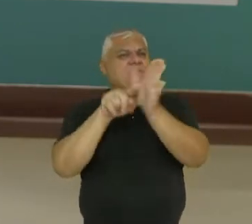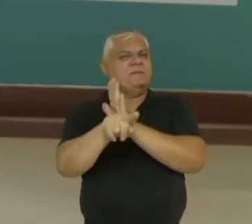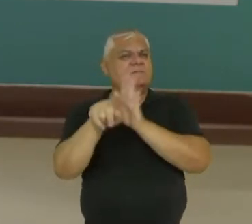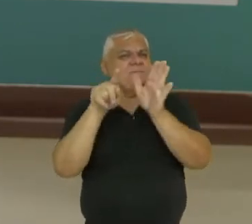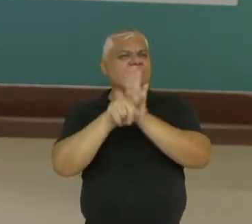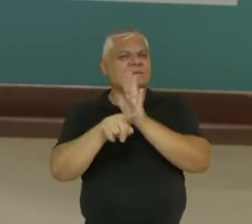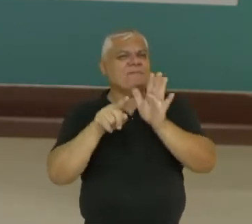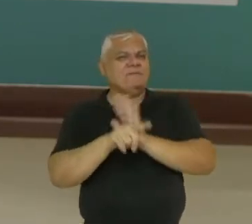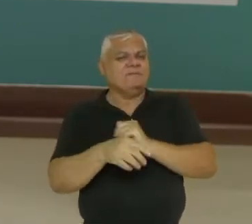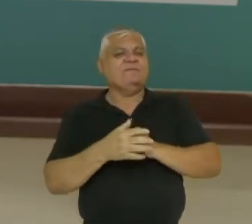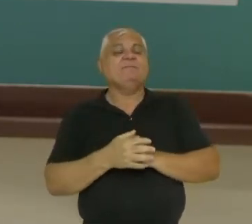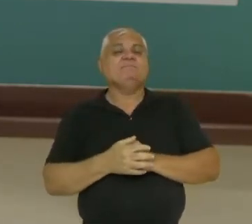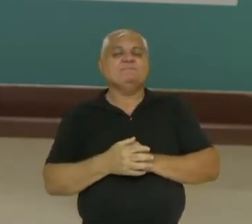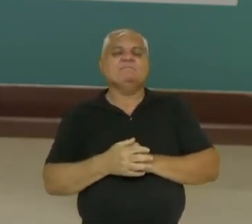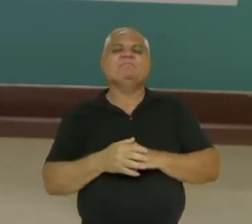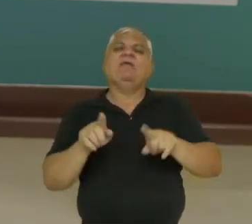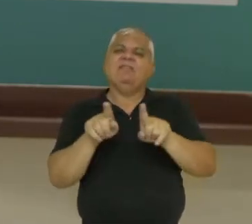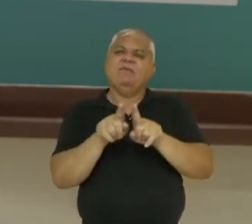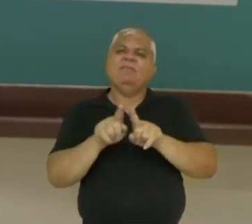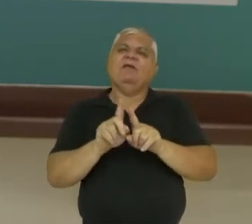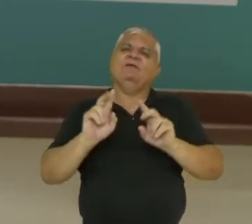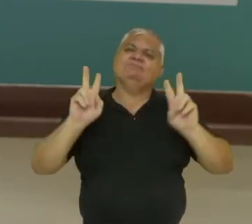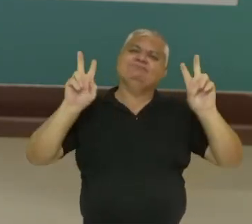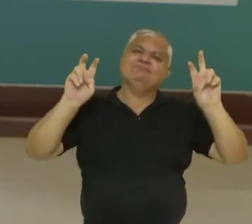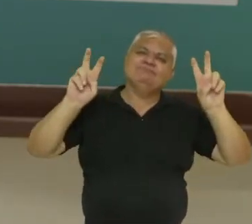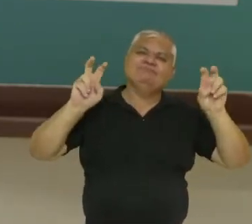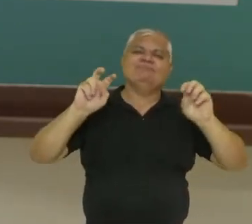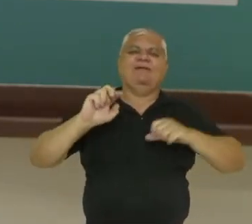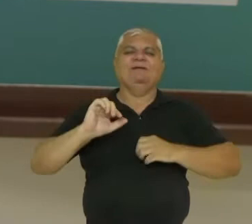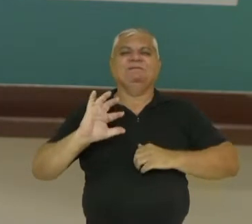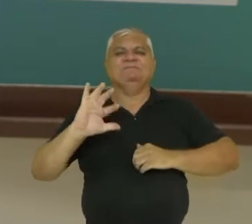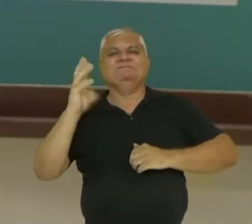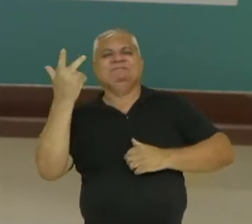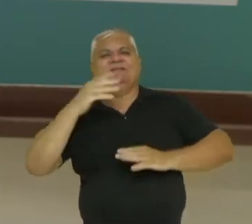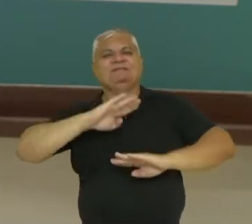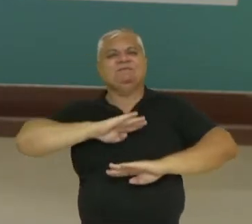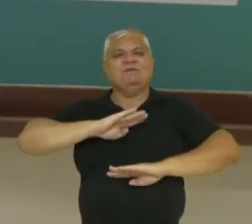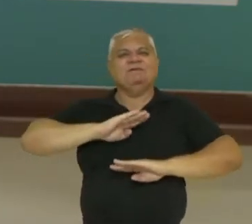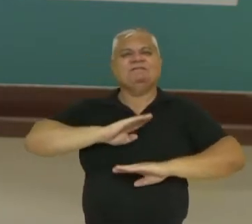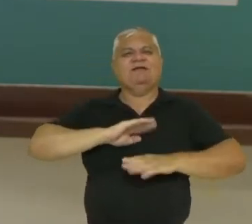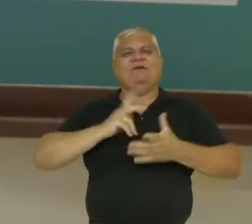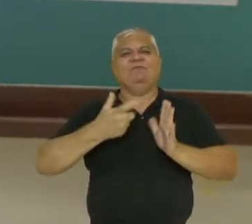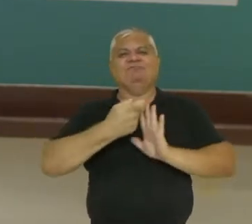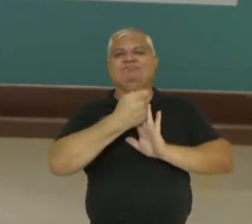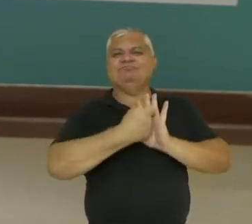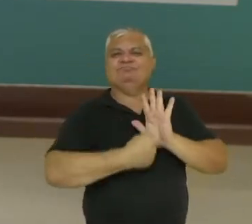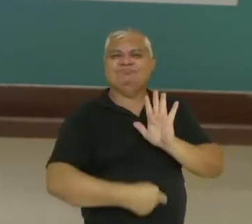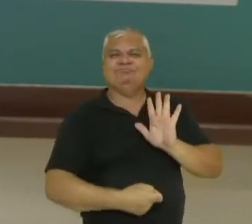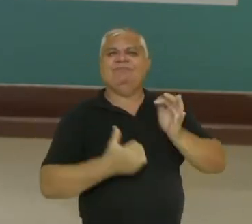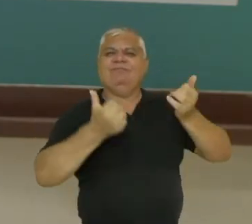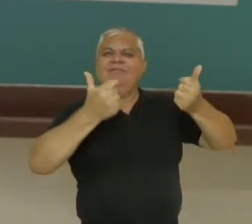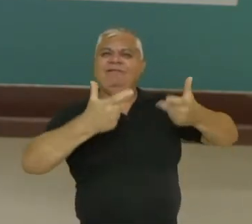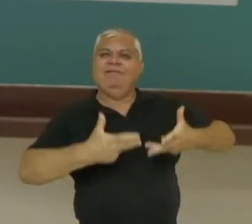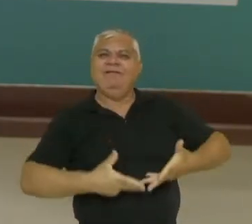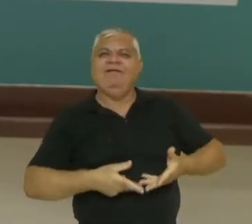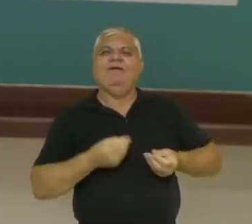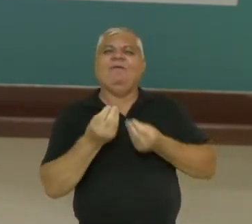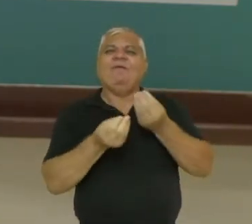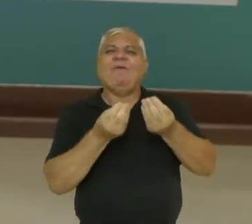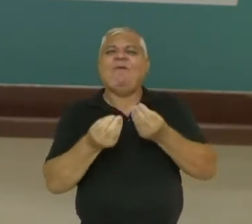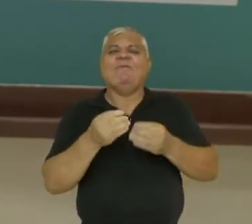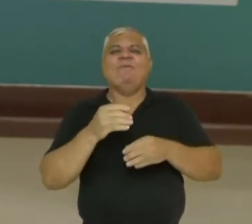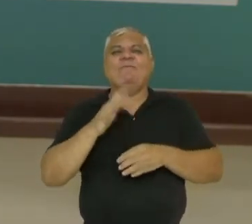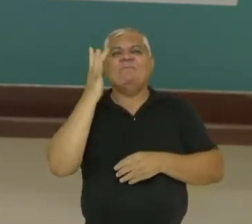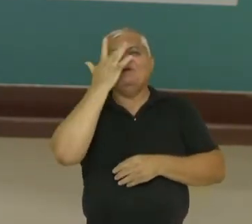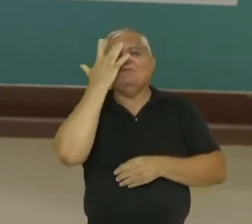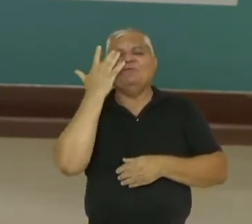e também vamos falar sobre várias situações de algumas pessoas que escrevem a respeito exatamente das pessoas